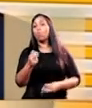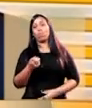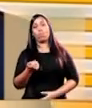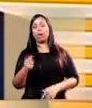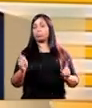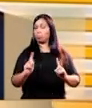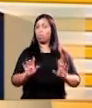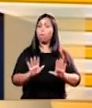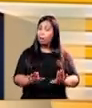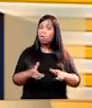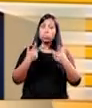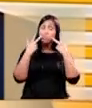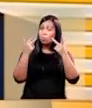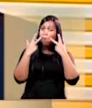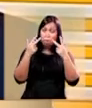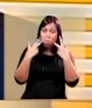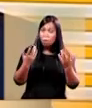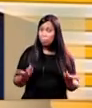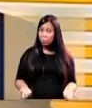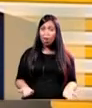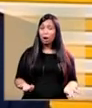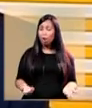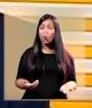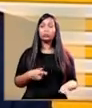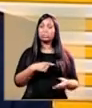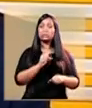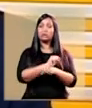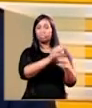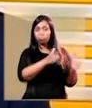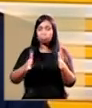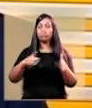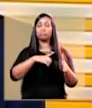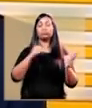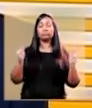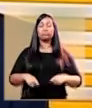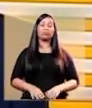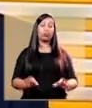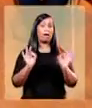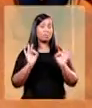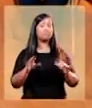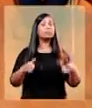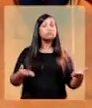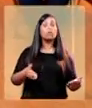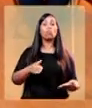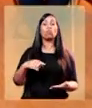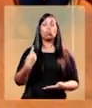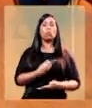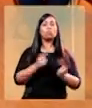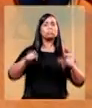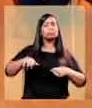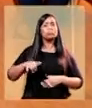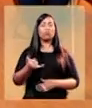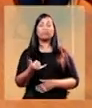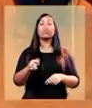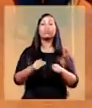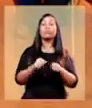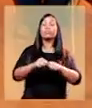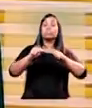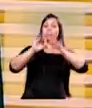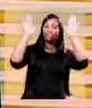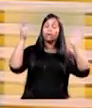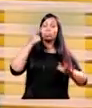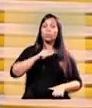muito ou pouco, nada disso. É um número normal dentro do esperado. Perfeito. Desiane, a gente pode aproveitar para